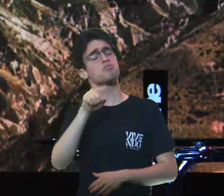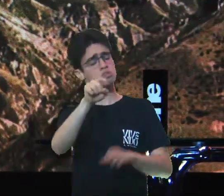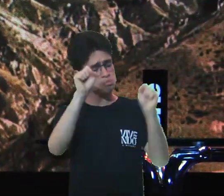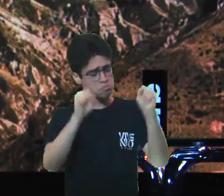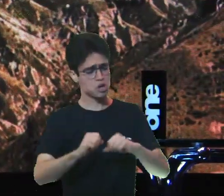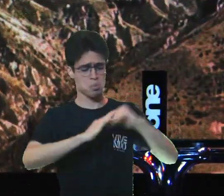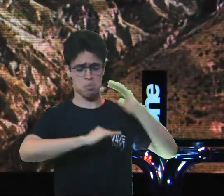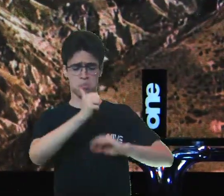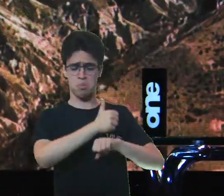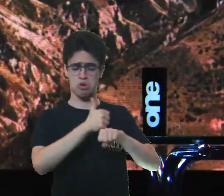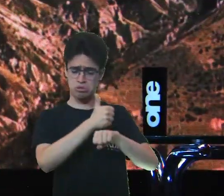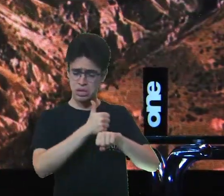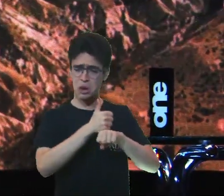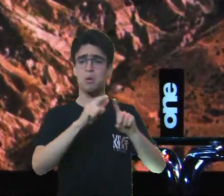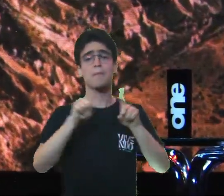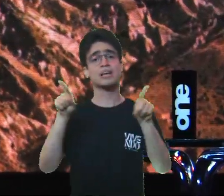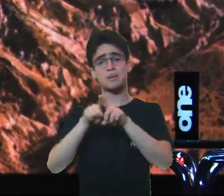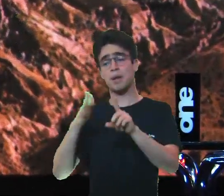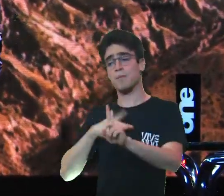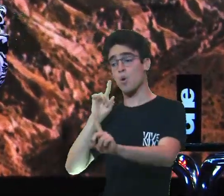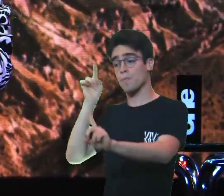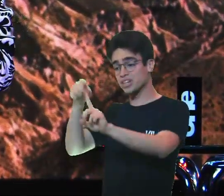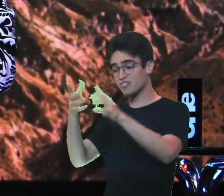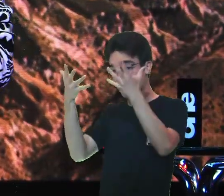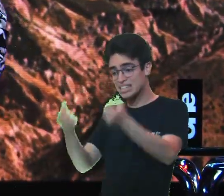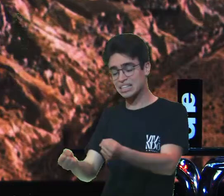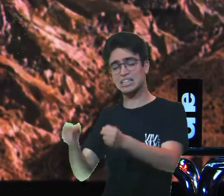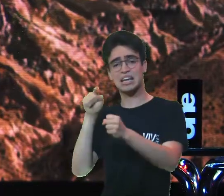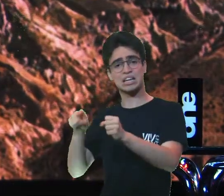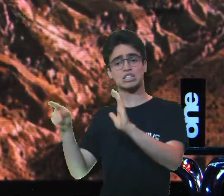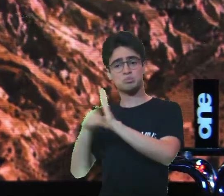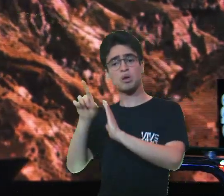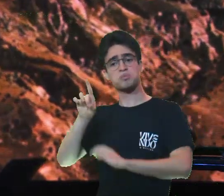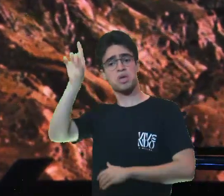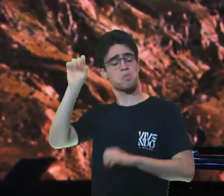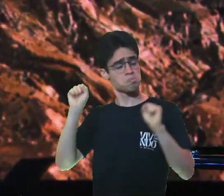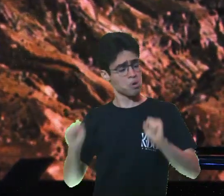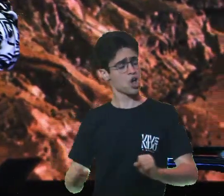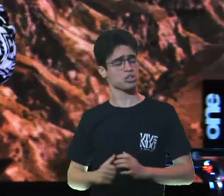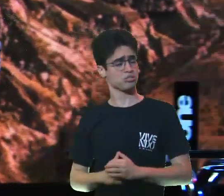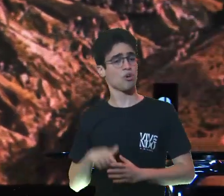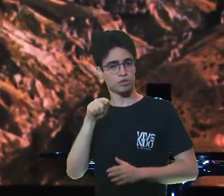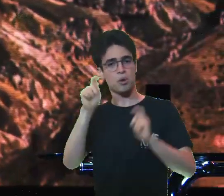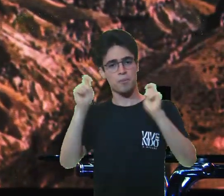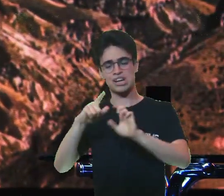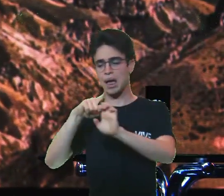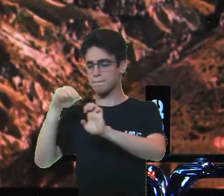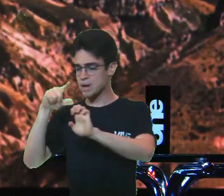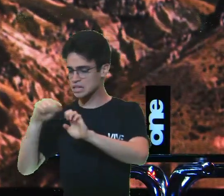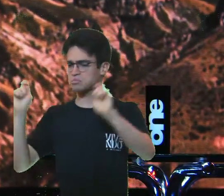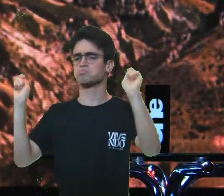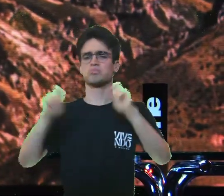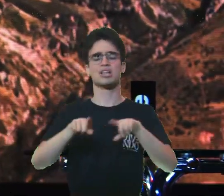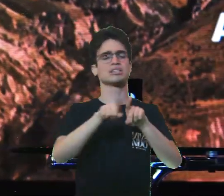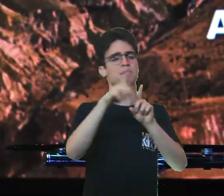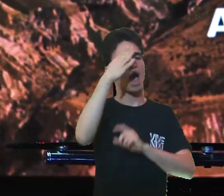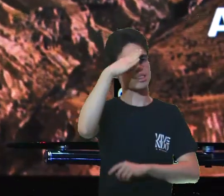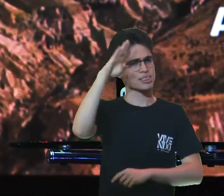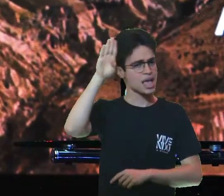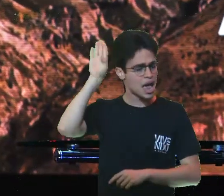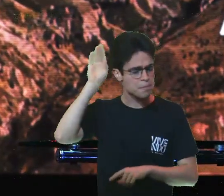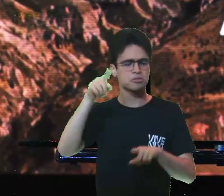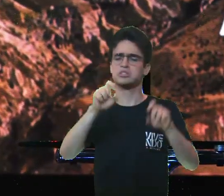e abraçar uma causa com a sua profissão. Você pode ser um homem de negócio, você pode ser um acadêmico